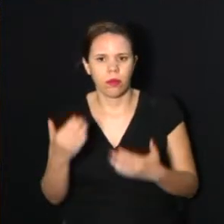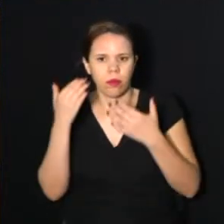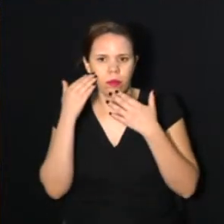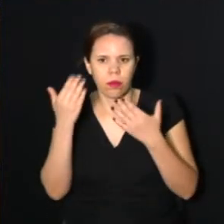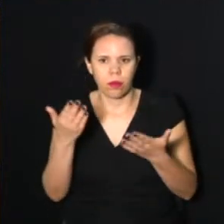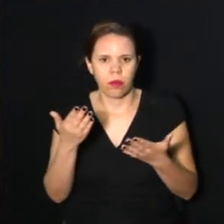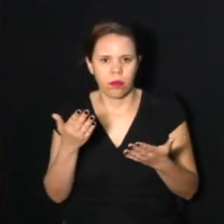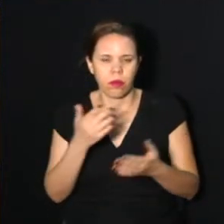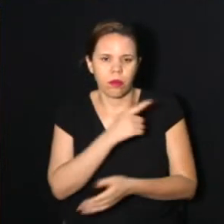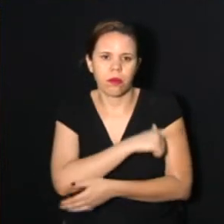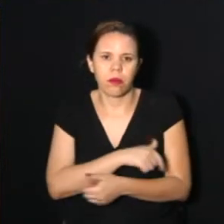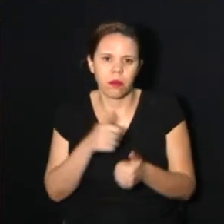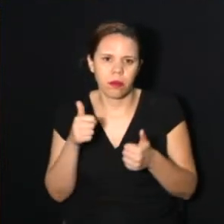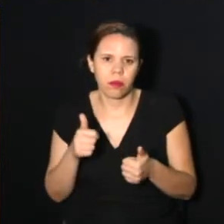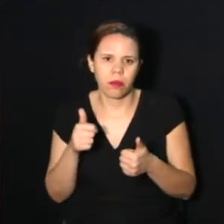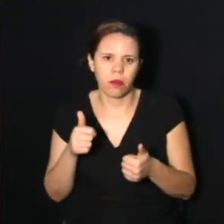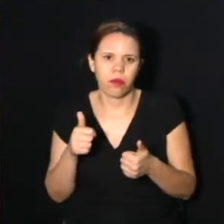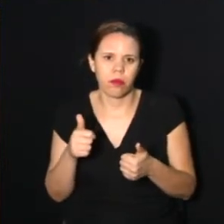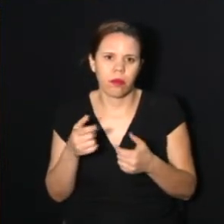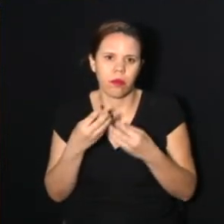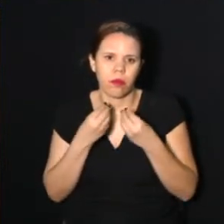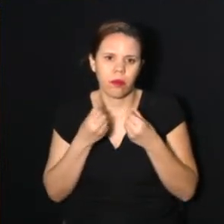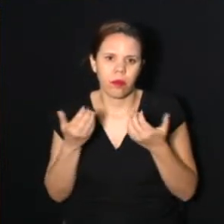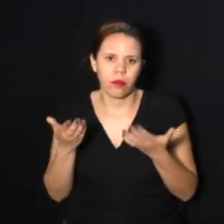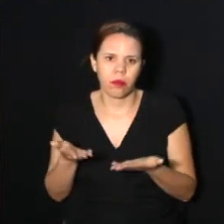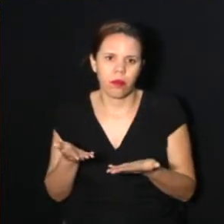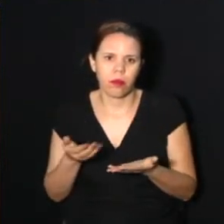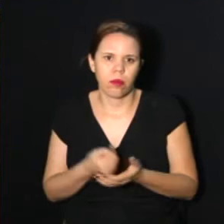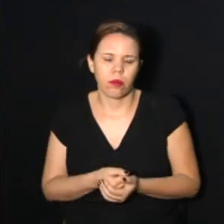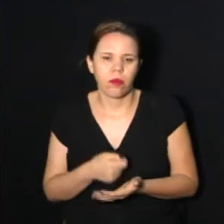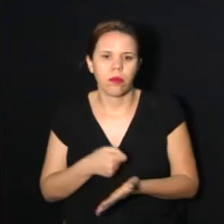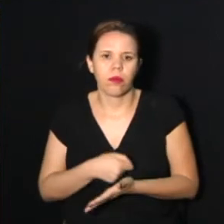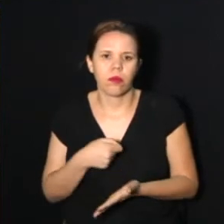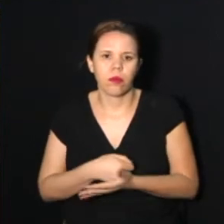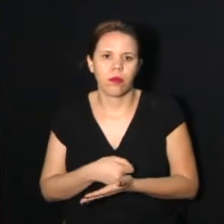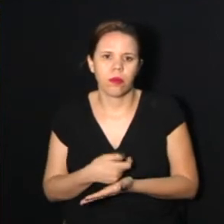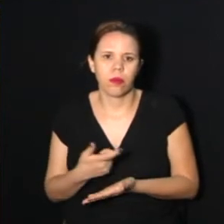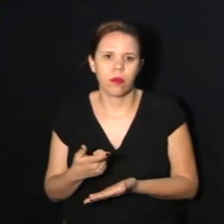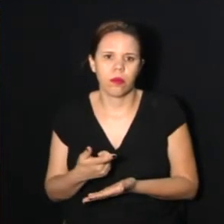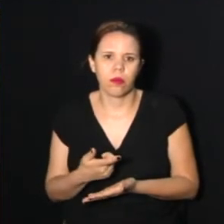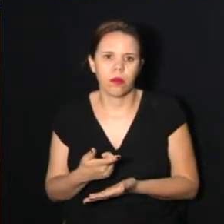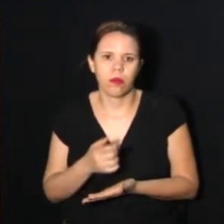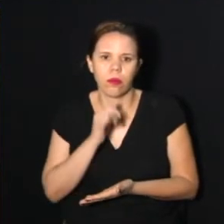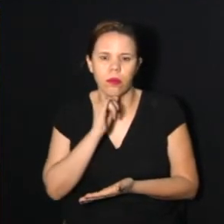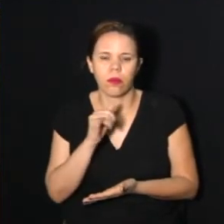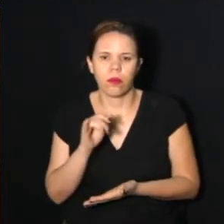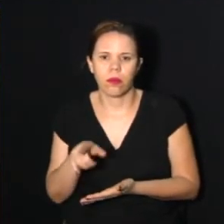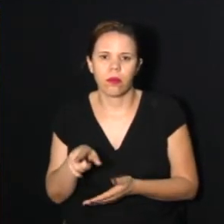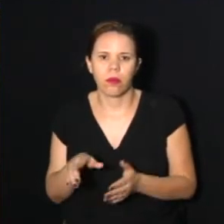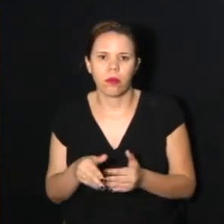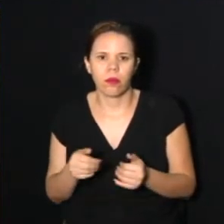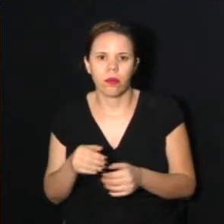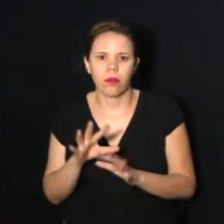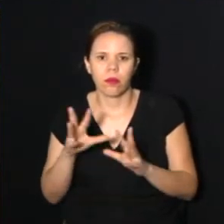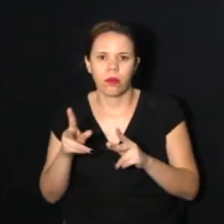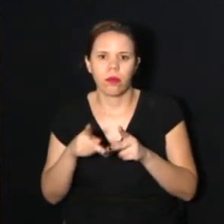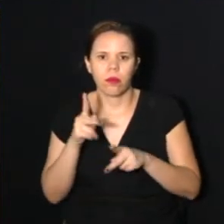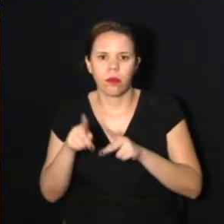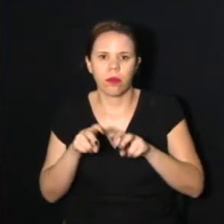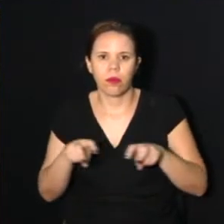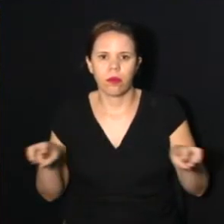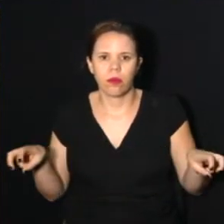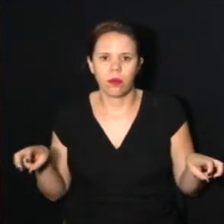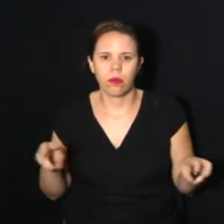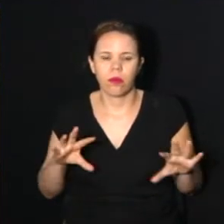a gentileza e a sensibilidade de Vossa Excelência. Não, é obrigação. Eu até vou dizer mais. Eu vou pedir a todos os demais membros,